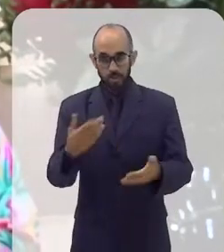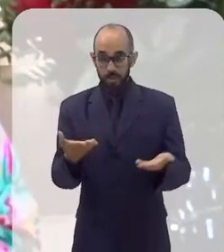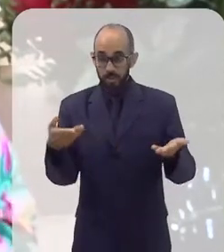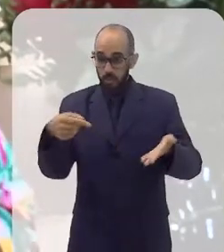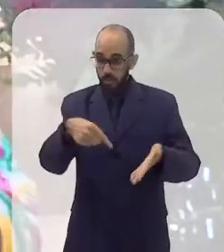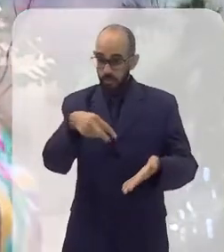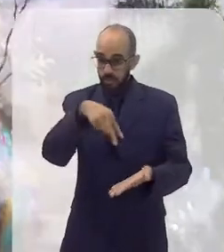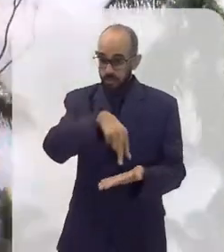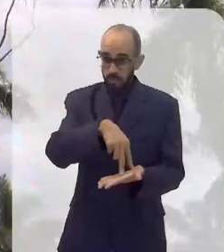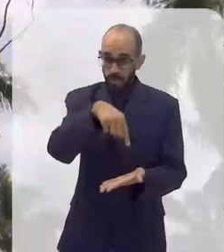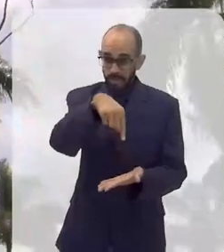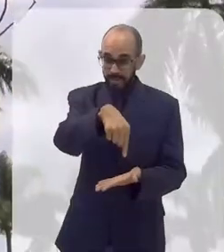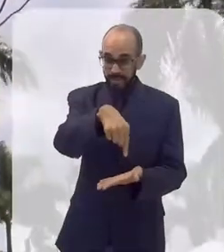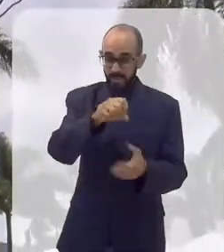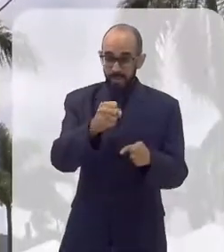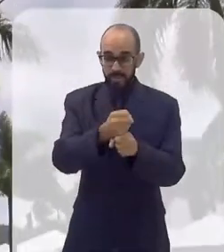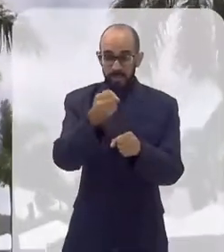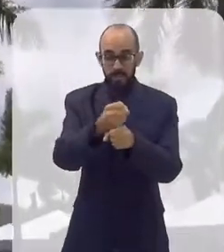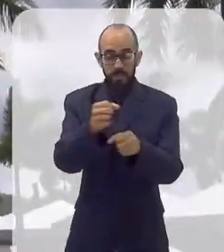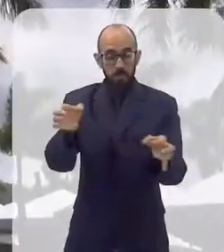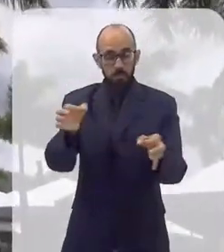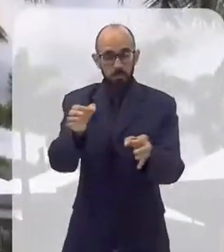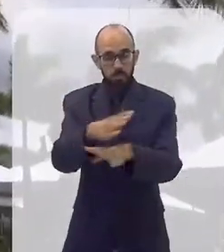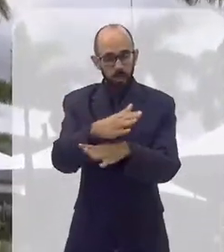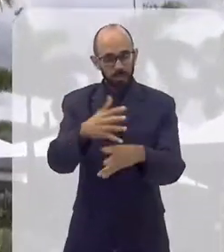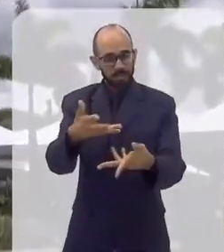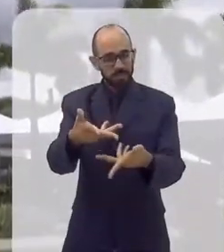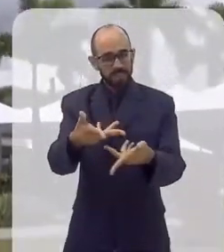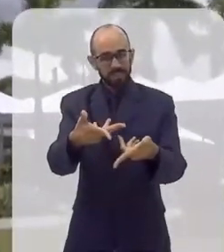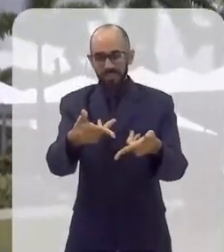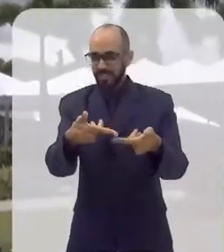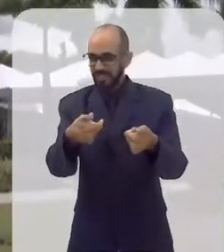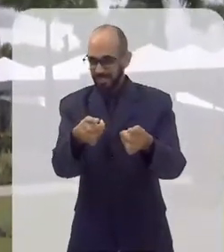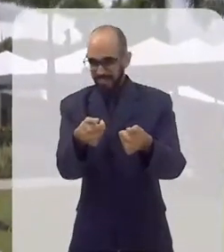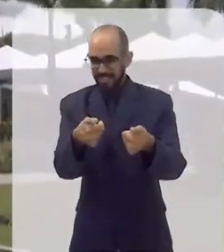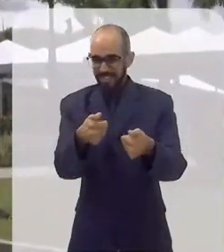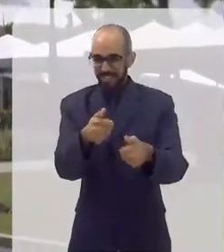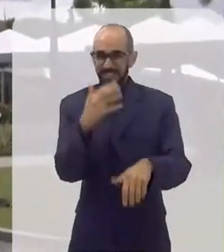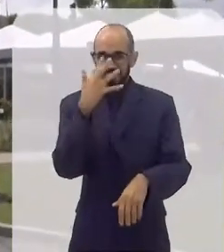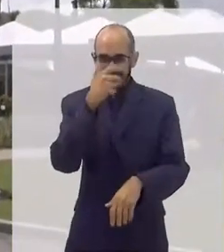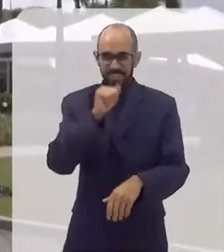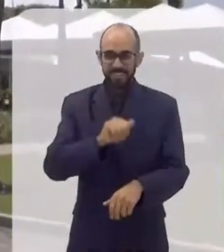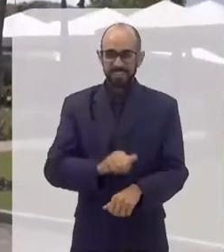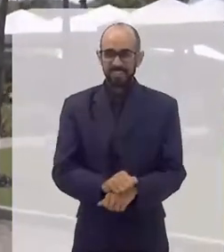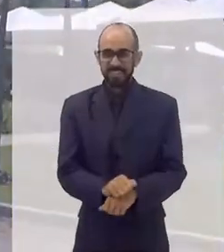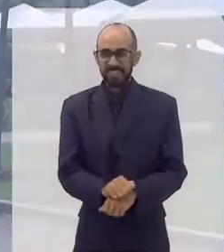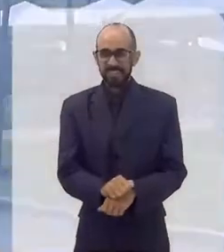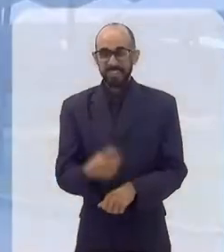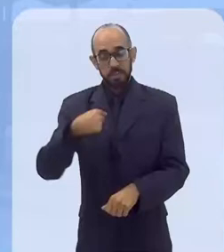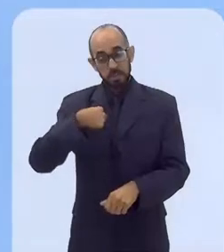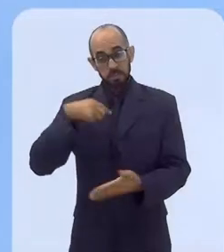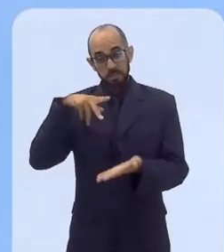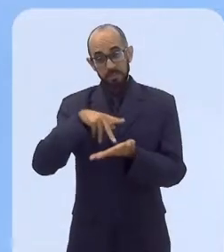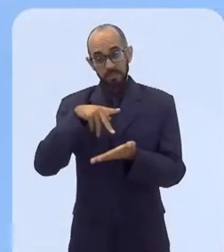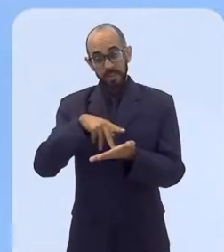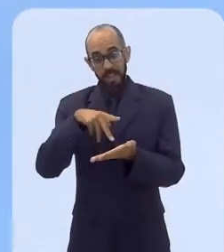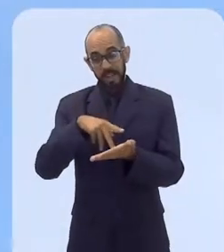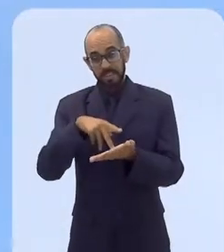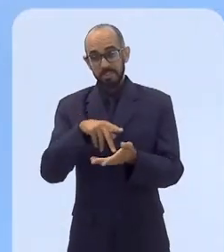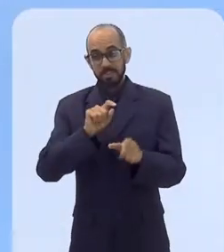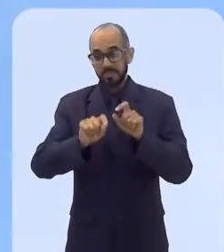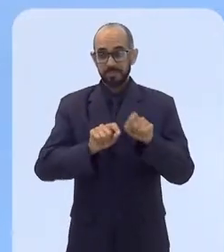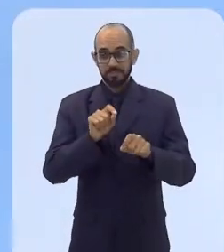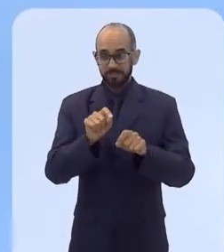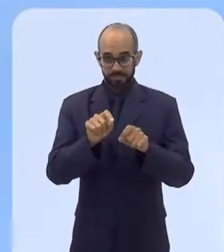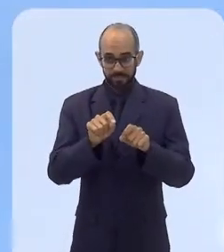aqui com essa construção já pronta, maravilhosa, linda, que eu realmente